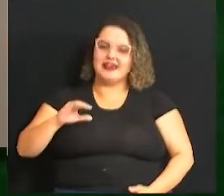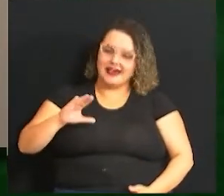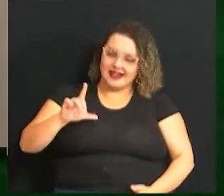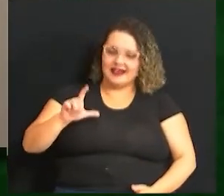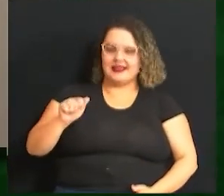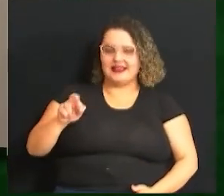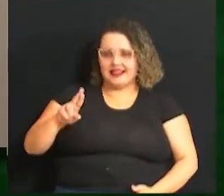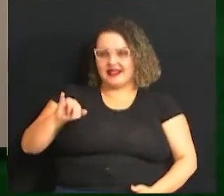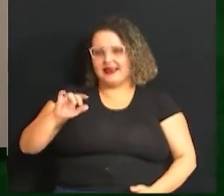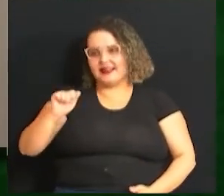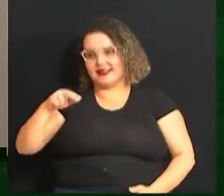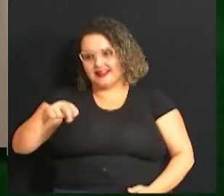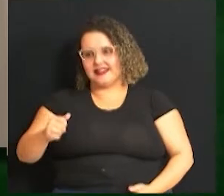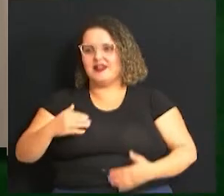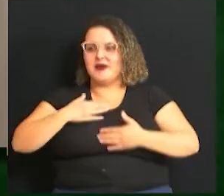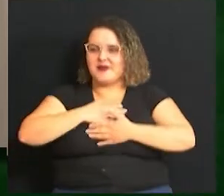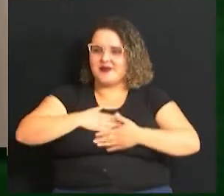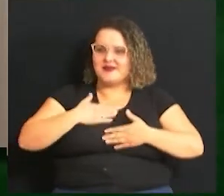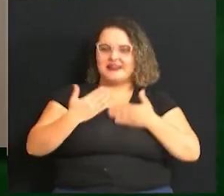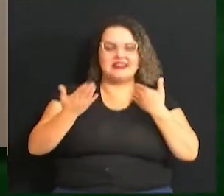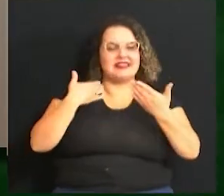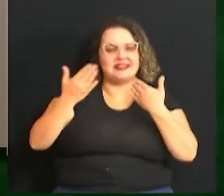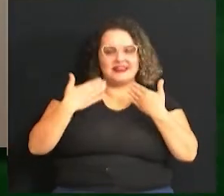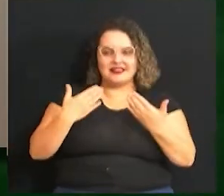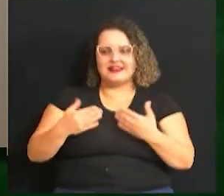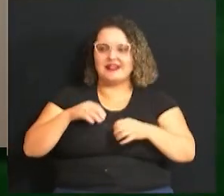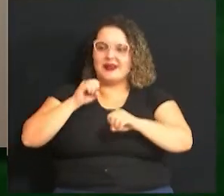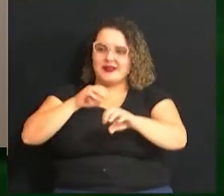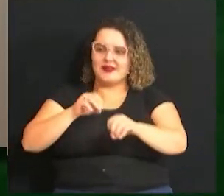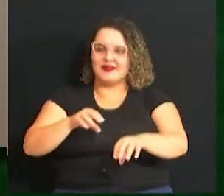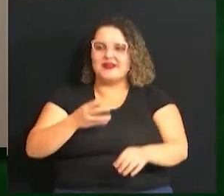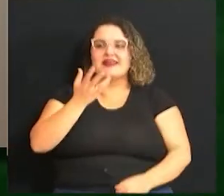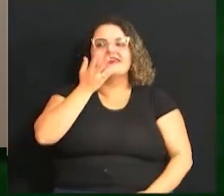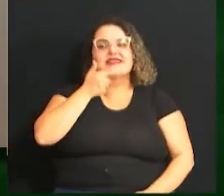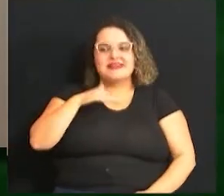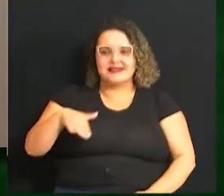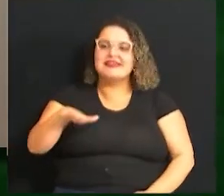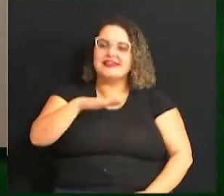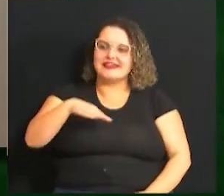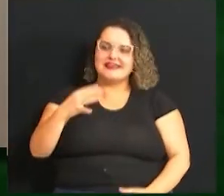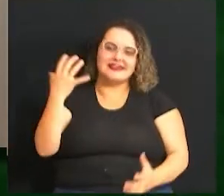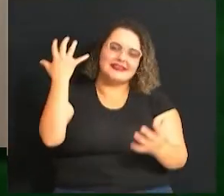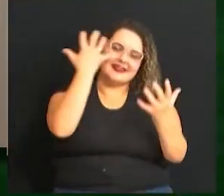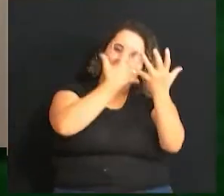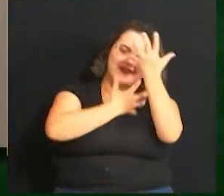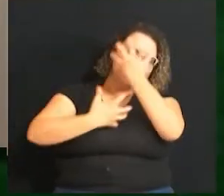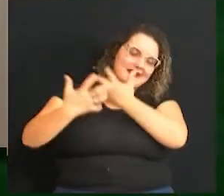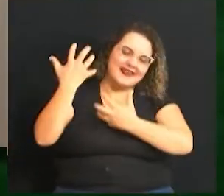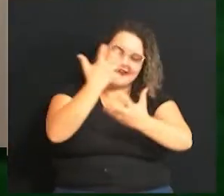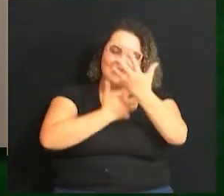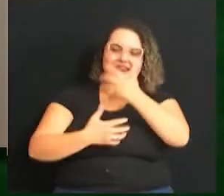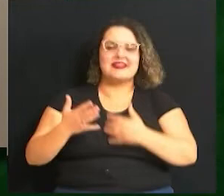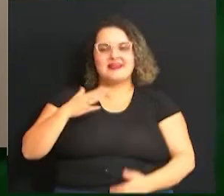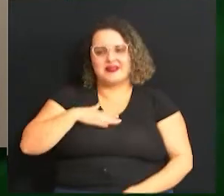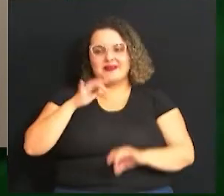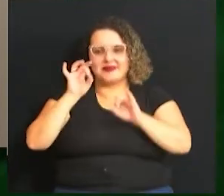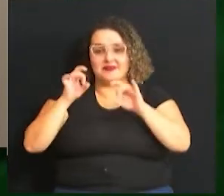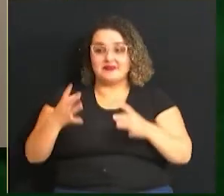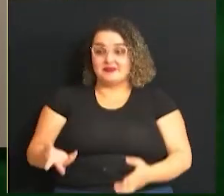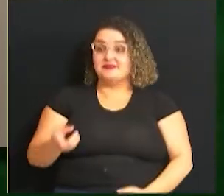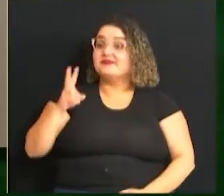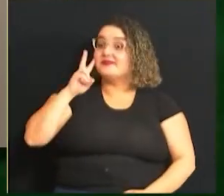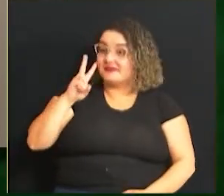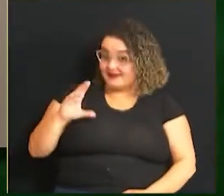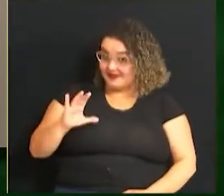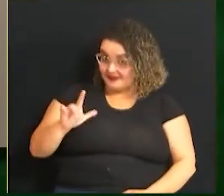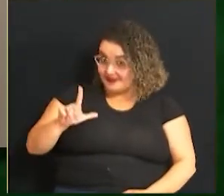Barcelos, Clariana, e vai ser um prazer a gente bater esse papo sobre educação financeira infantil, que é a minha paixão e a minha